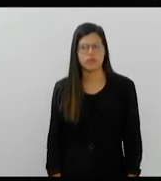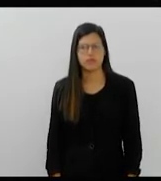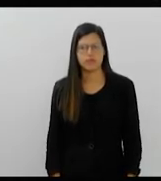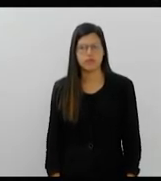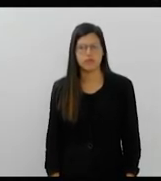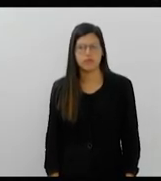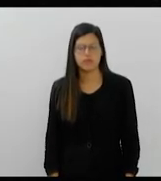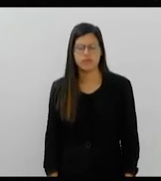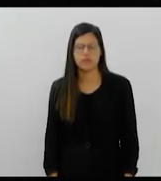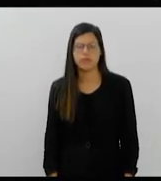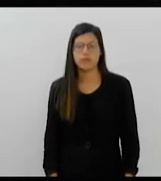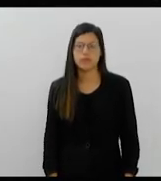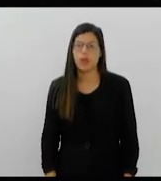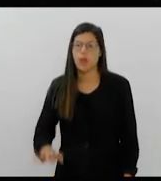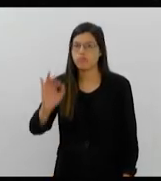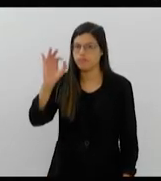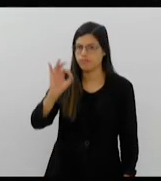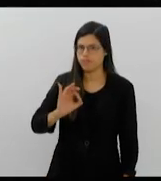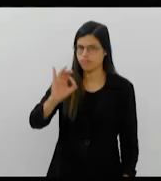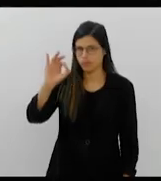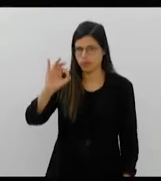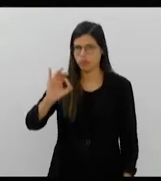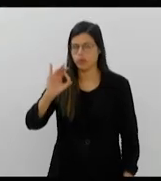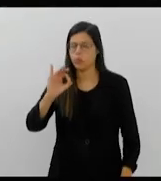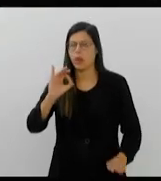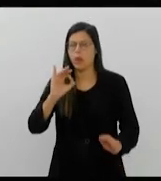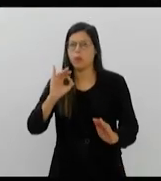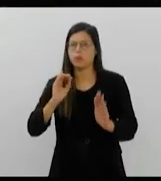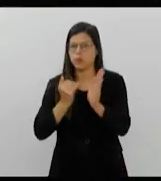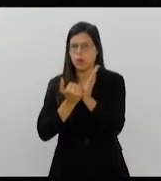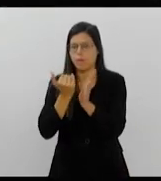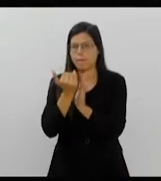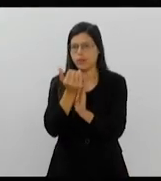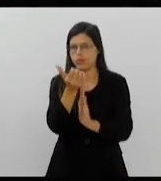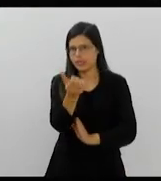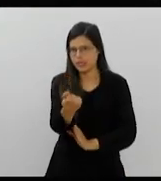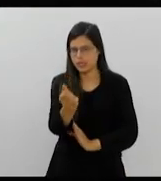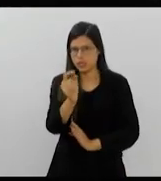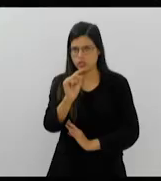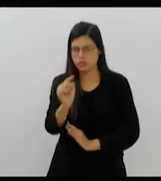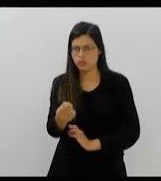um percentual de reajuste de